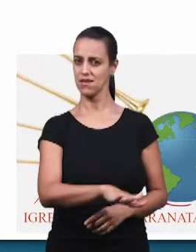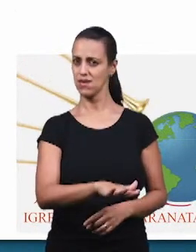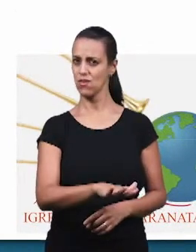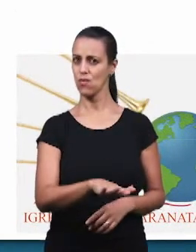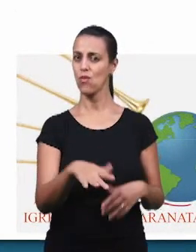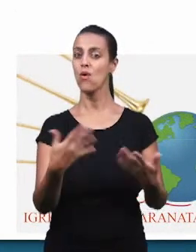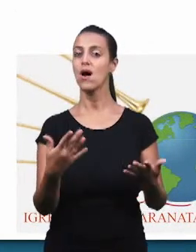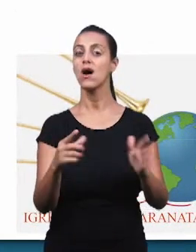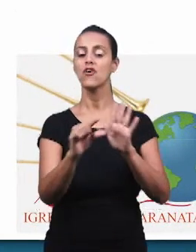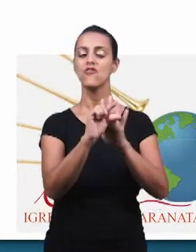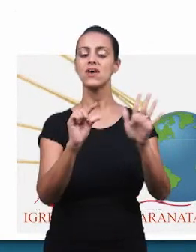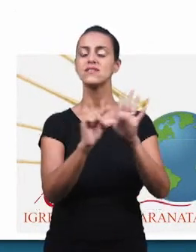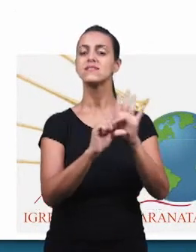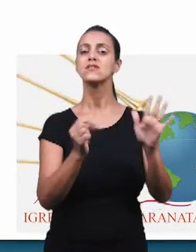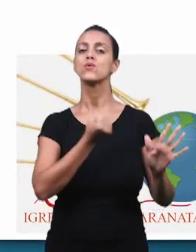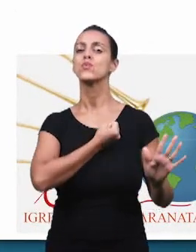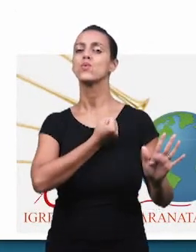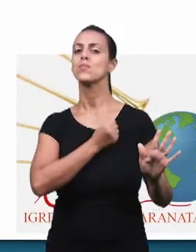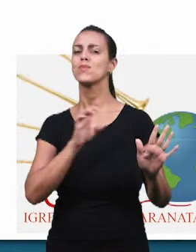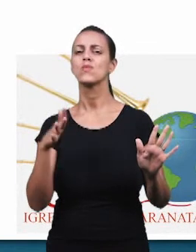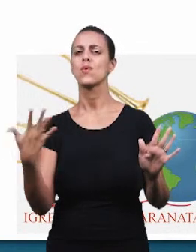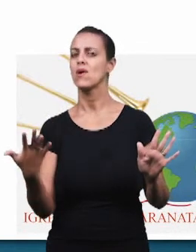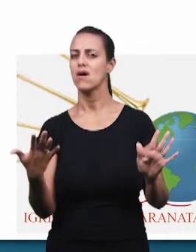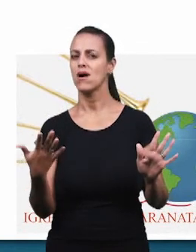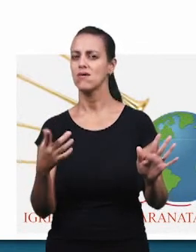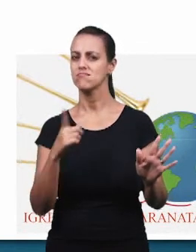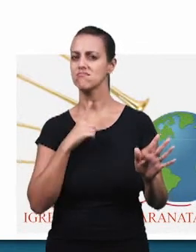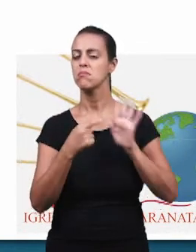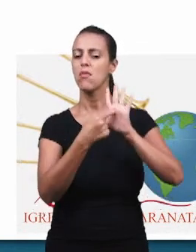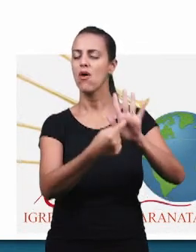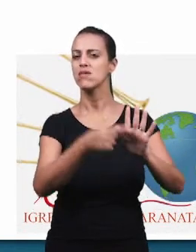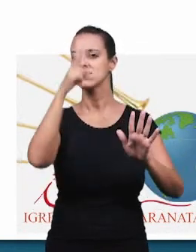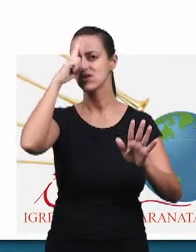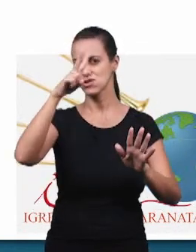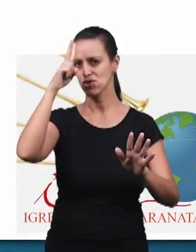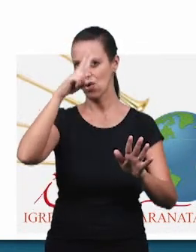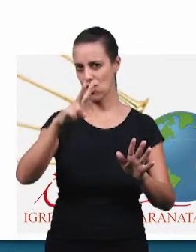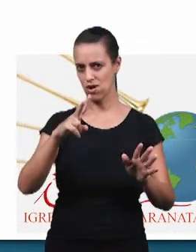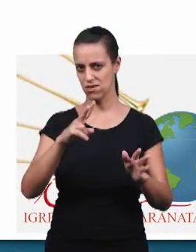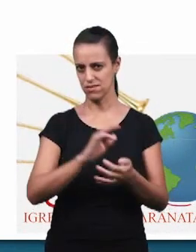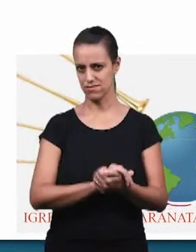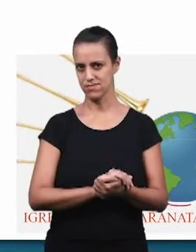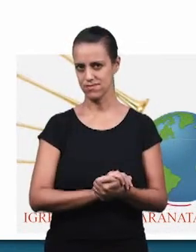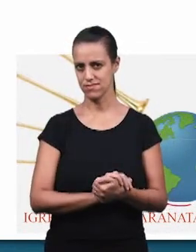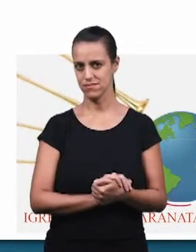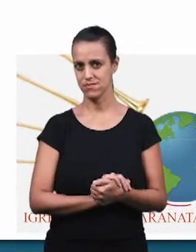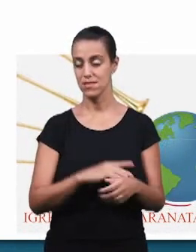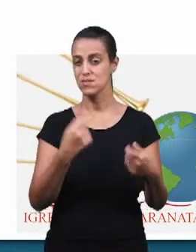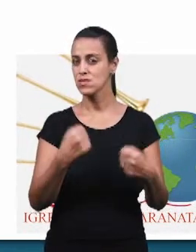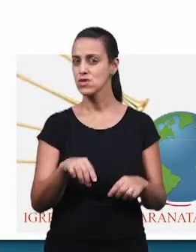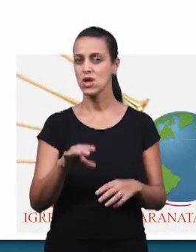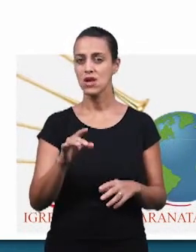Cite os números dos versículos que incluem estes fatos históricos. Observação.